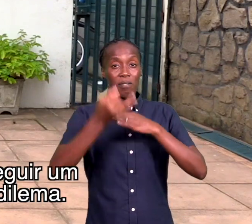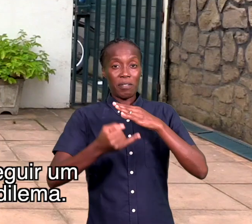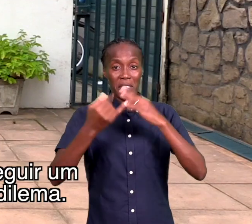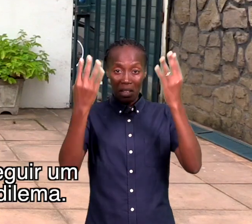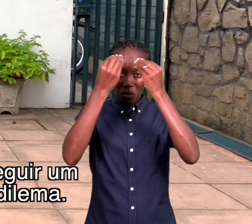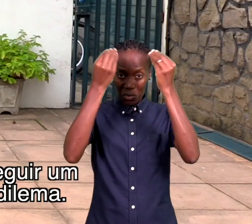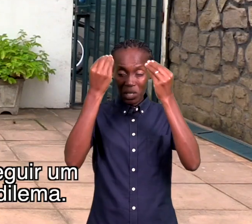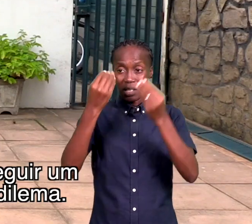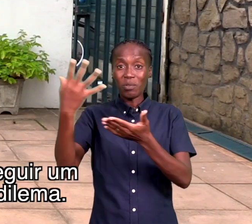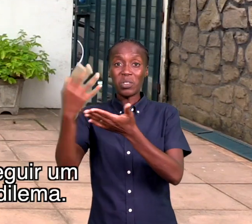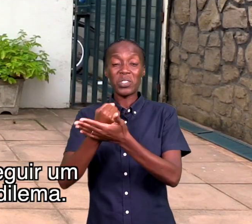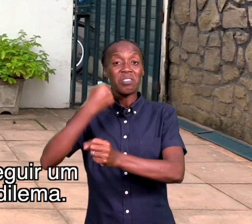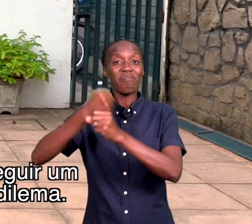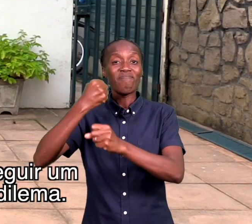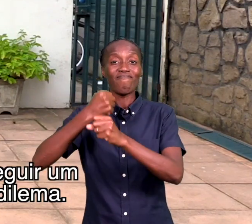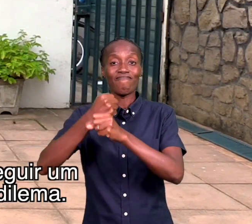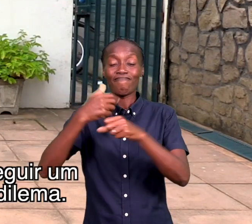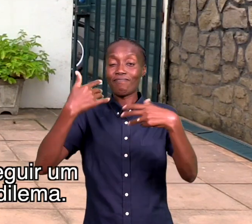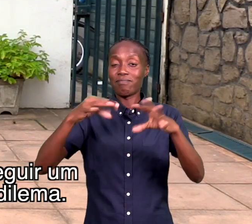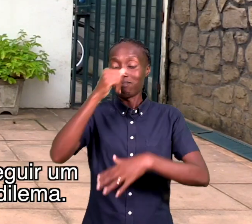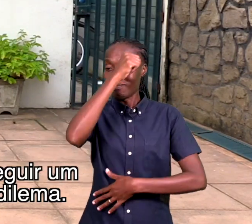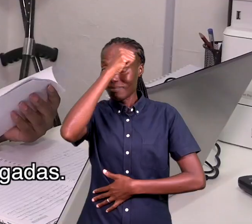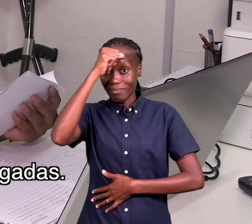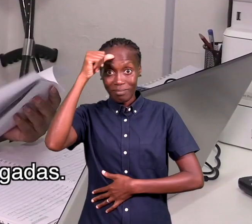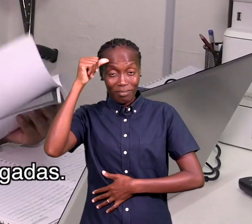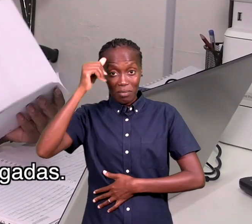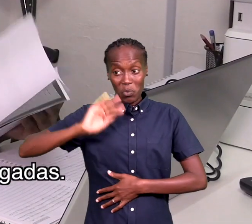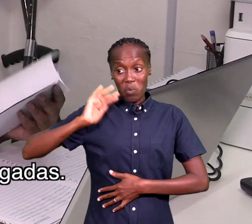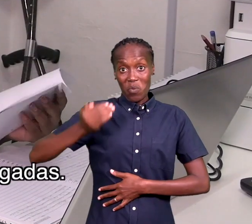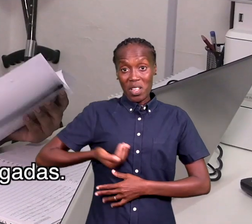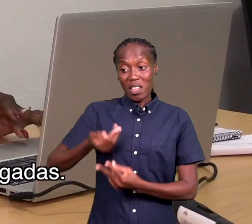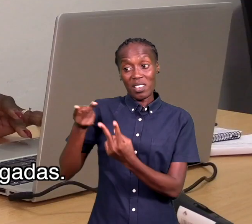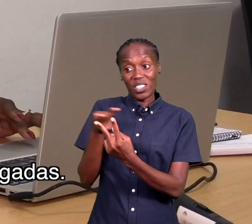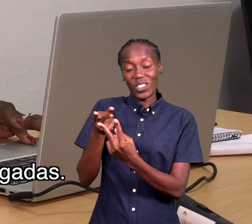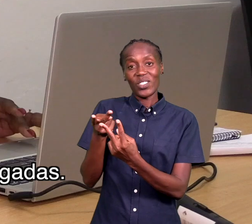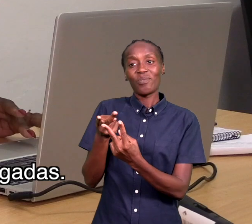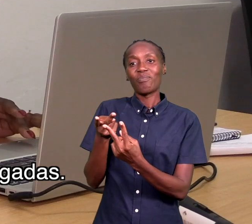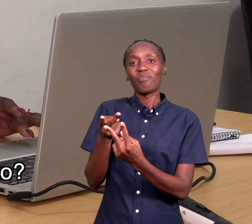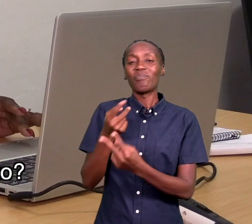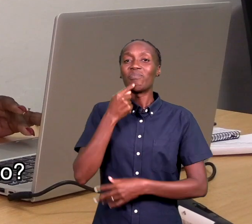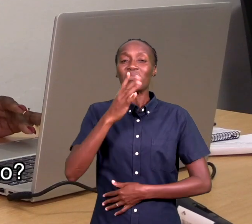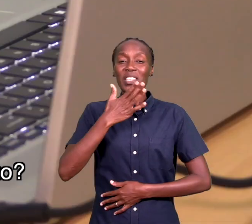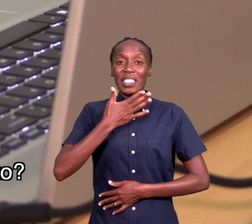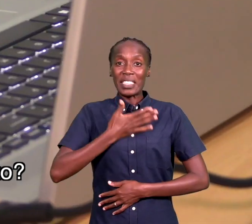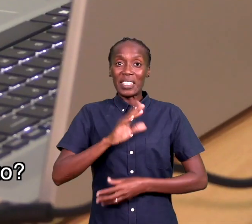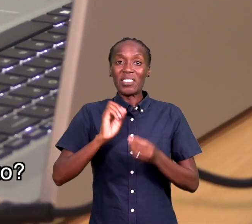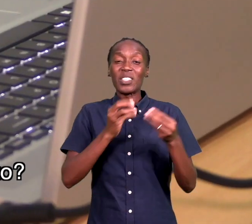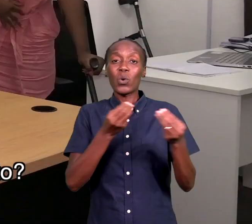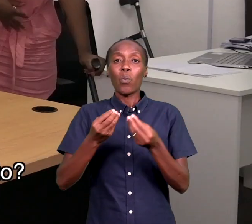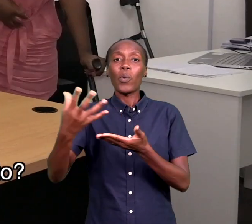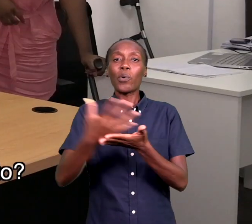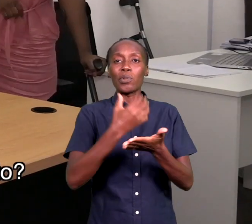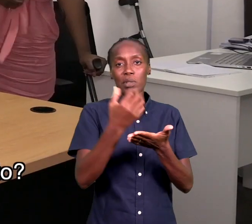a formação, conseguir um emprego constitui um grande dilema. Samaria e Dores são empregadas. Como